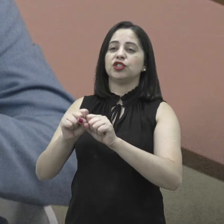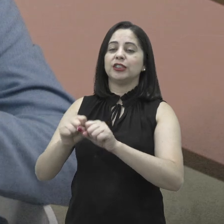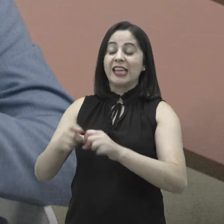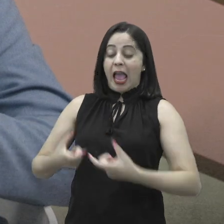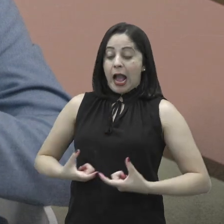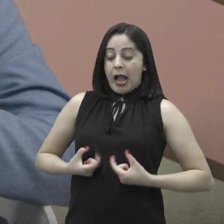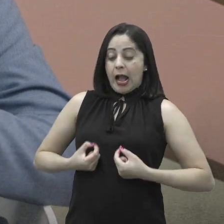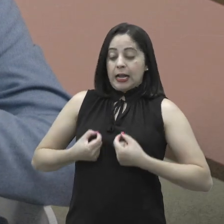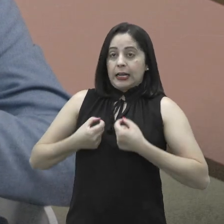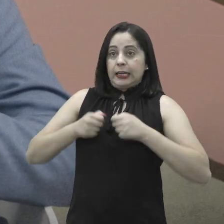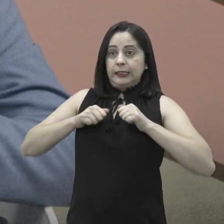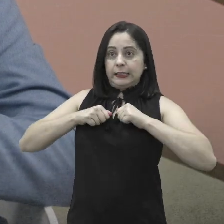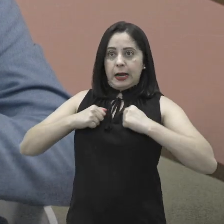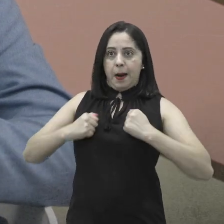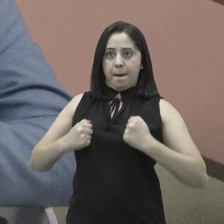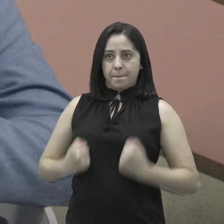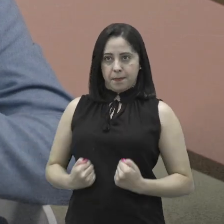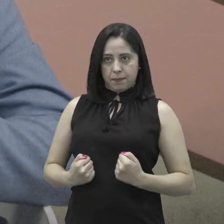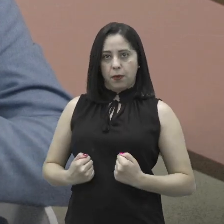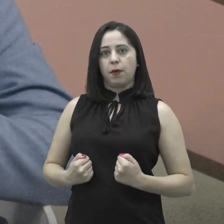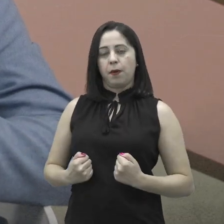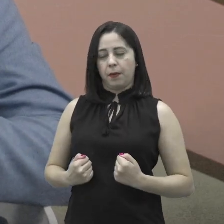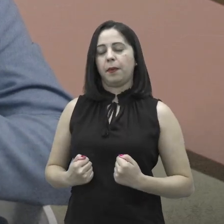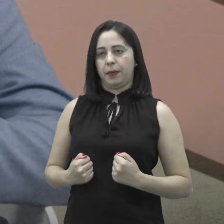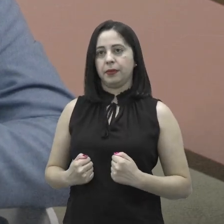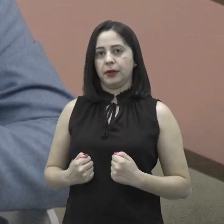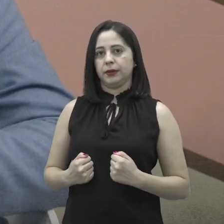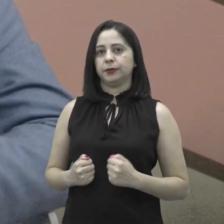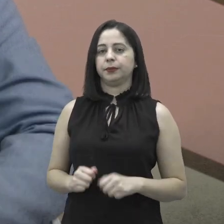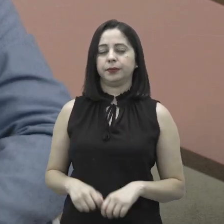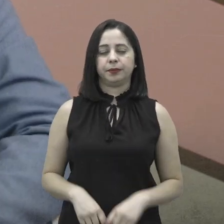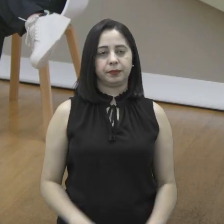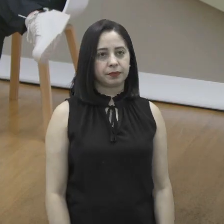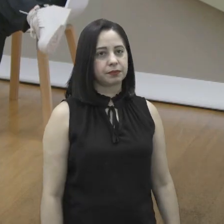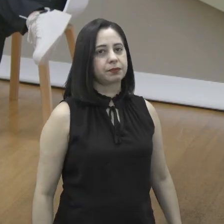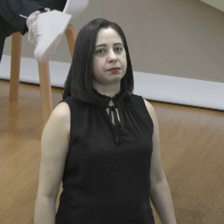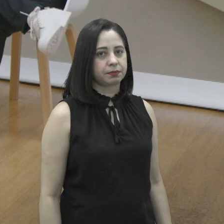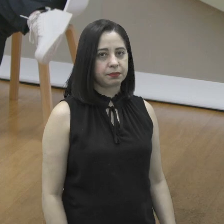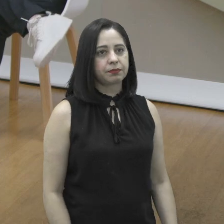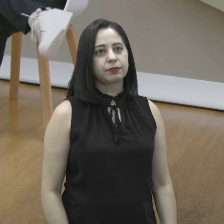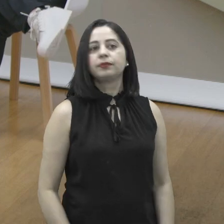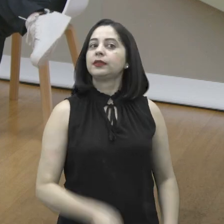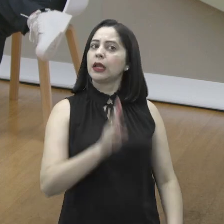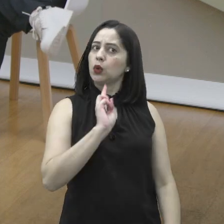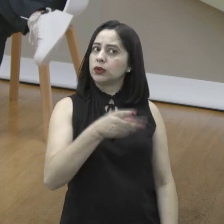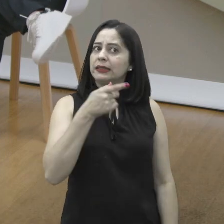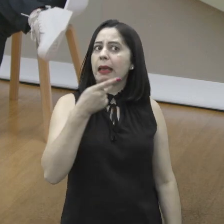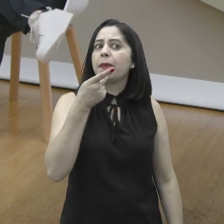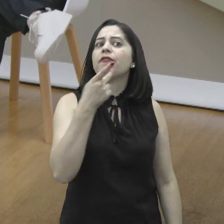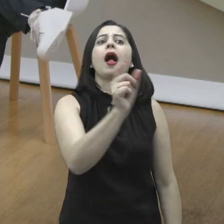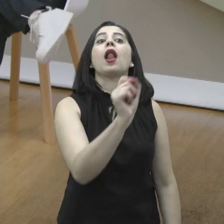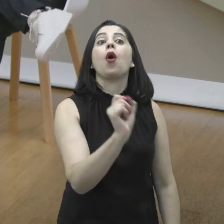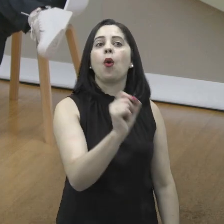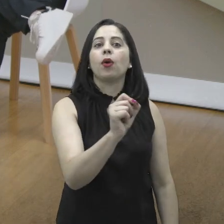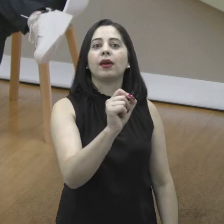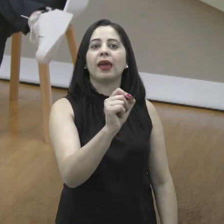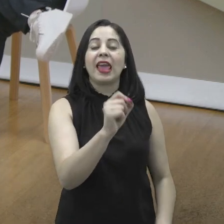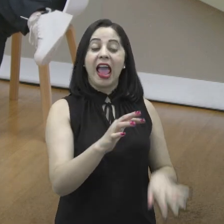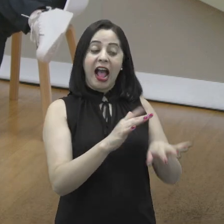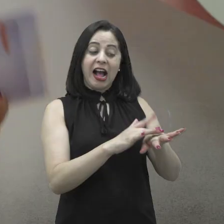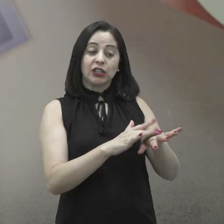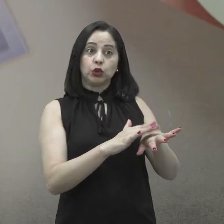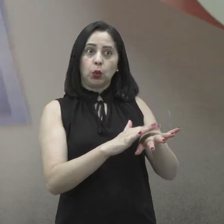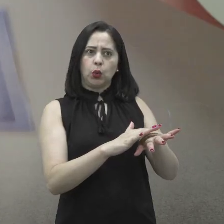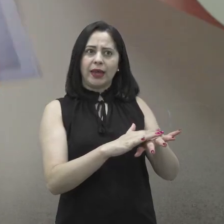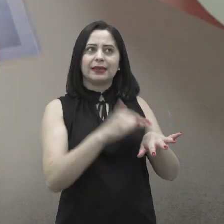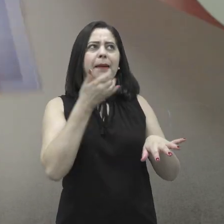todos os sistemas envolvidos que podem estar gerando essas alterações no pulmão. Doutor, e a gente sempre fala aqui no De Bem com Você que